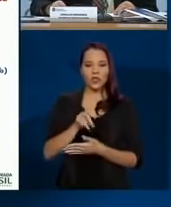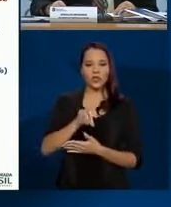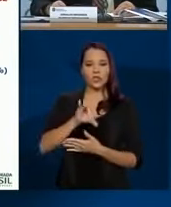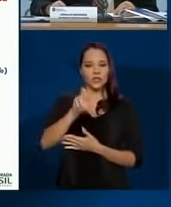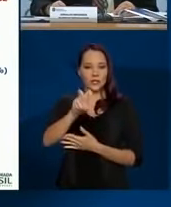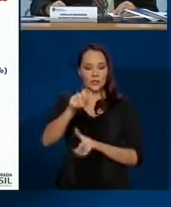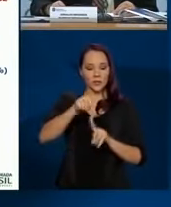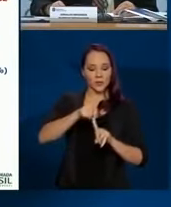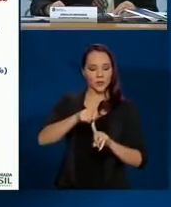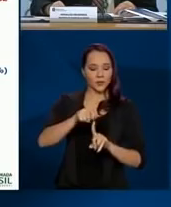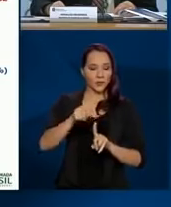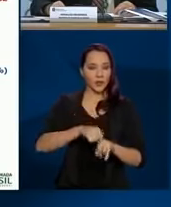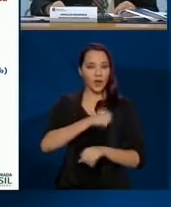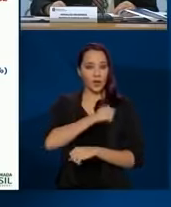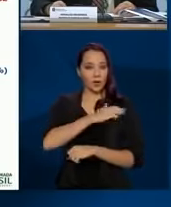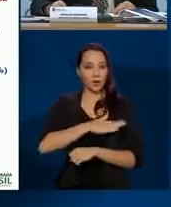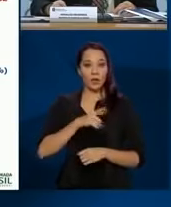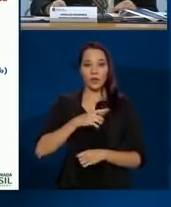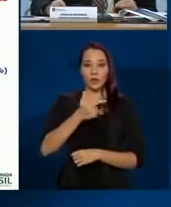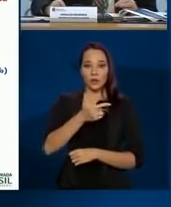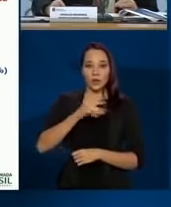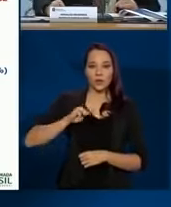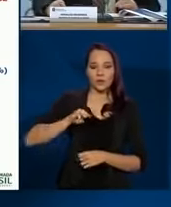5/8. Nós temos no Brasil